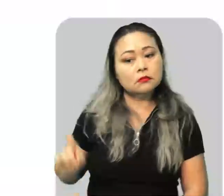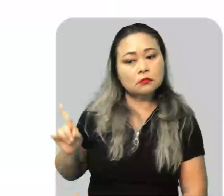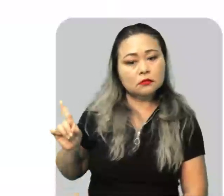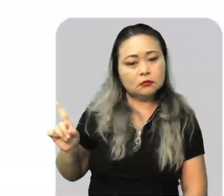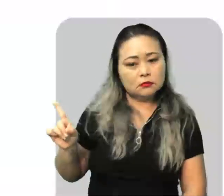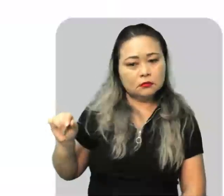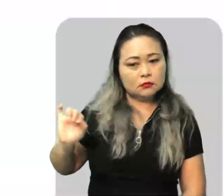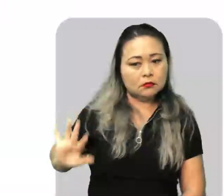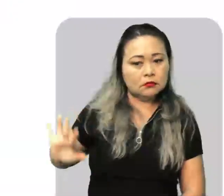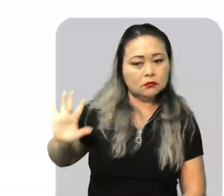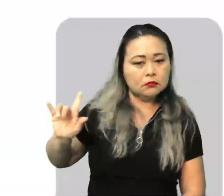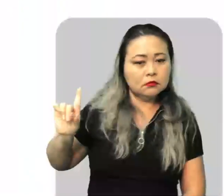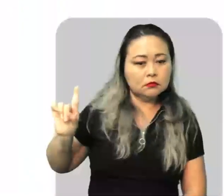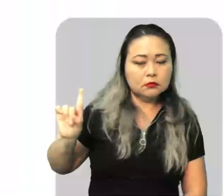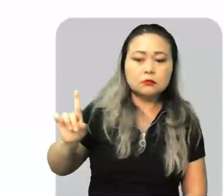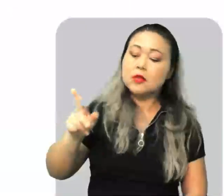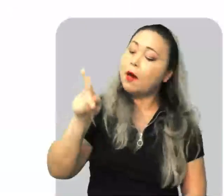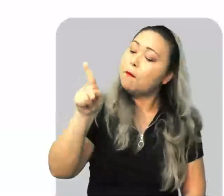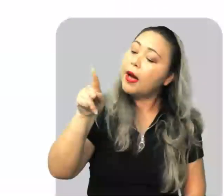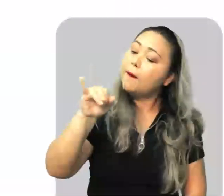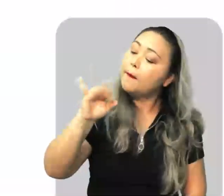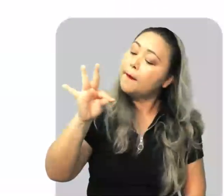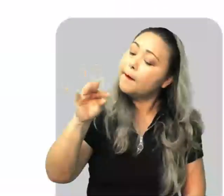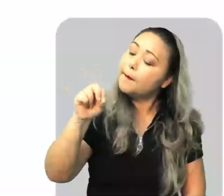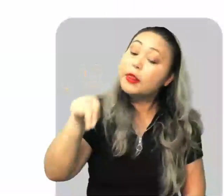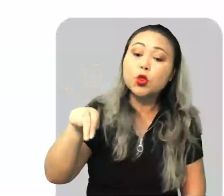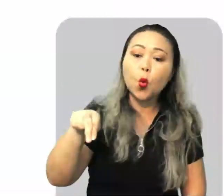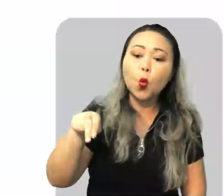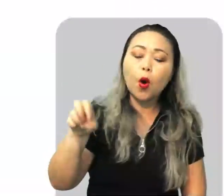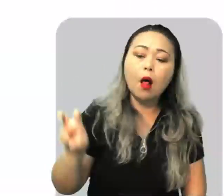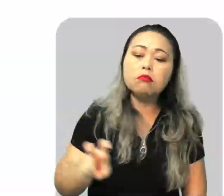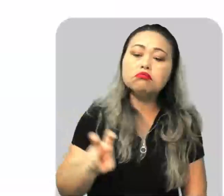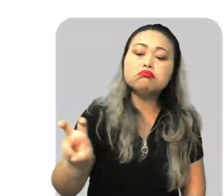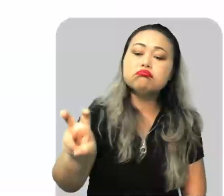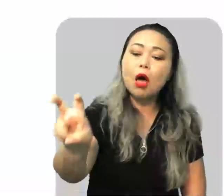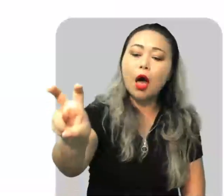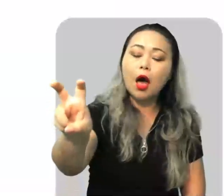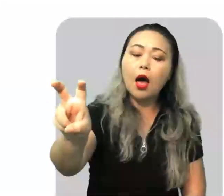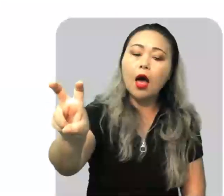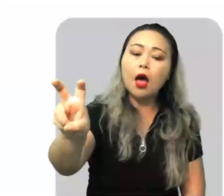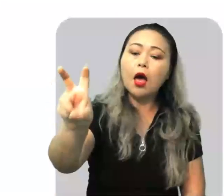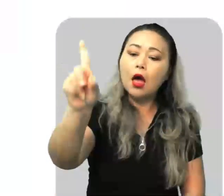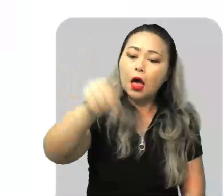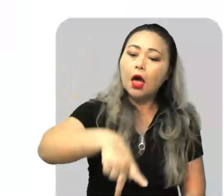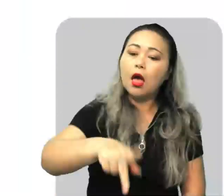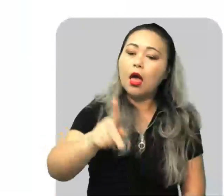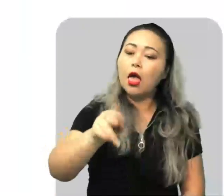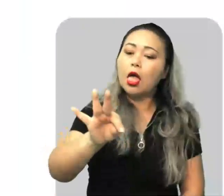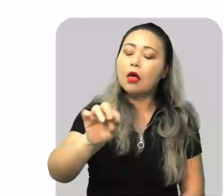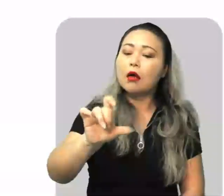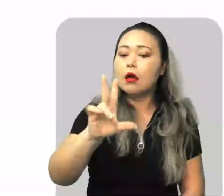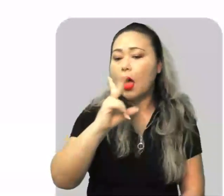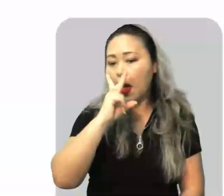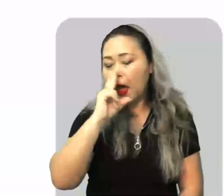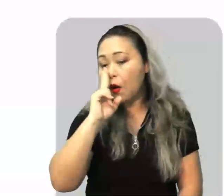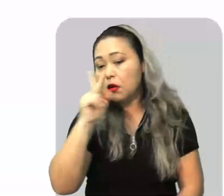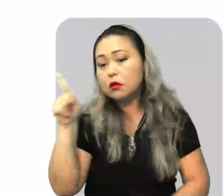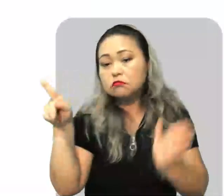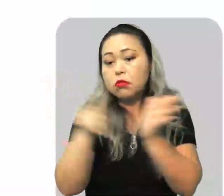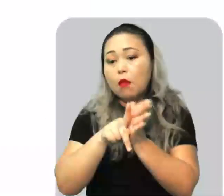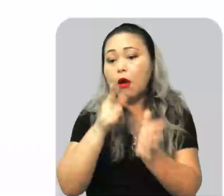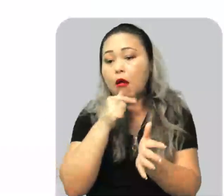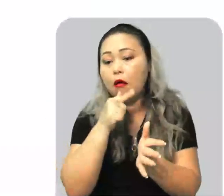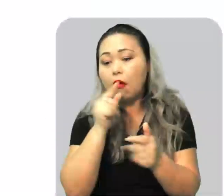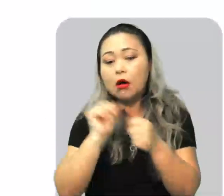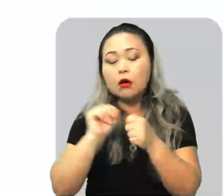exemplo aí é um pito, né? Parece, é da mesma família boíde, né? Das jibós, das sucuris,